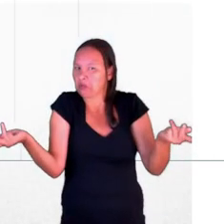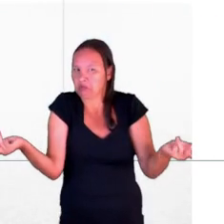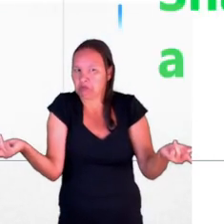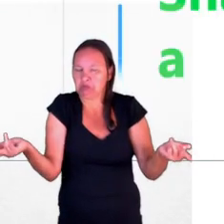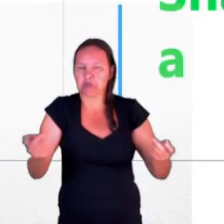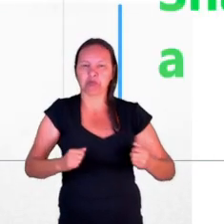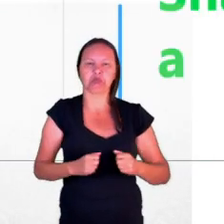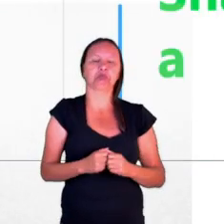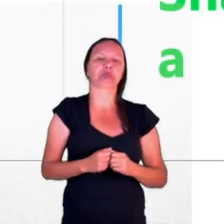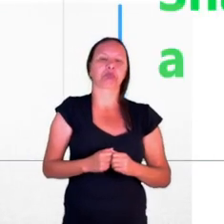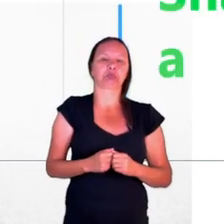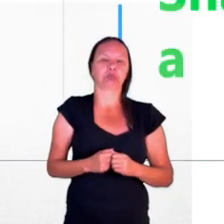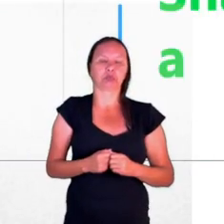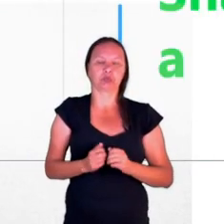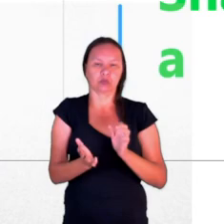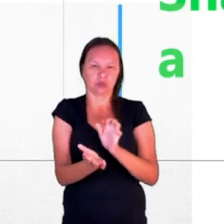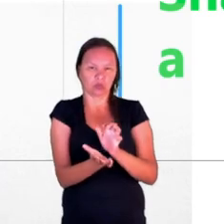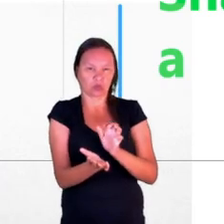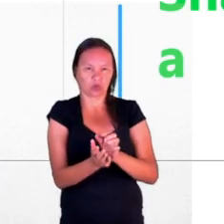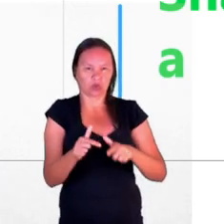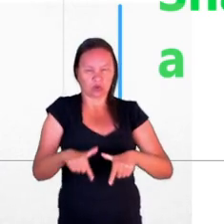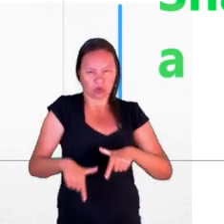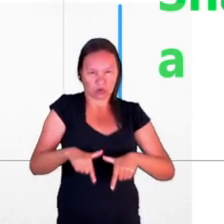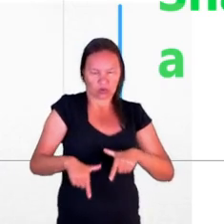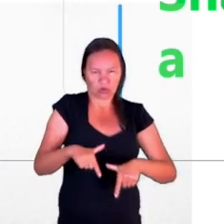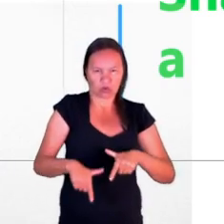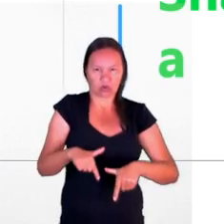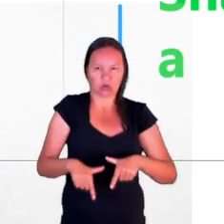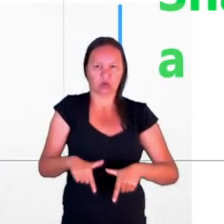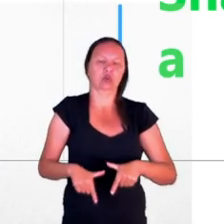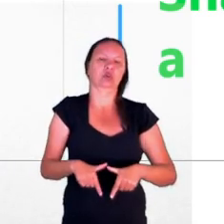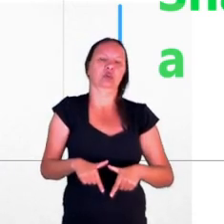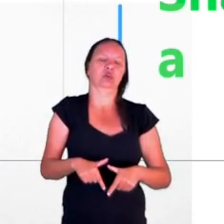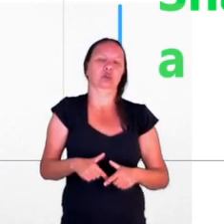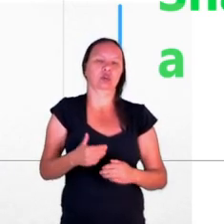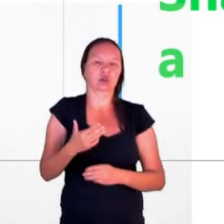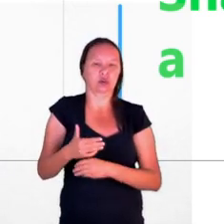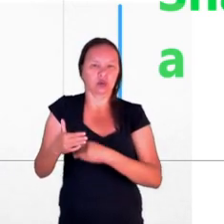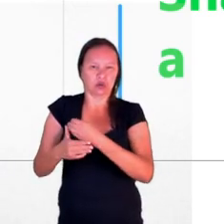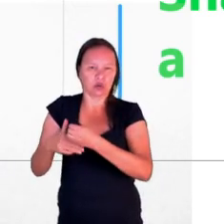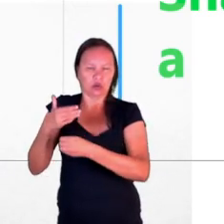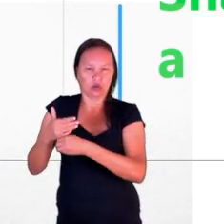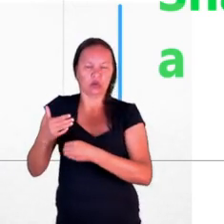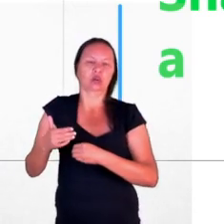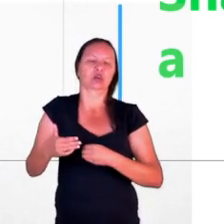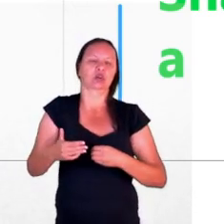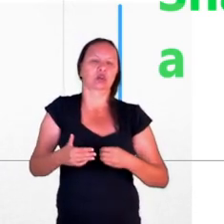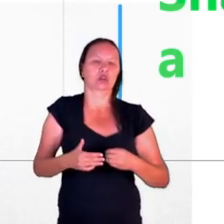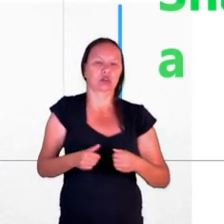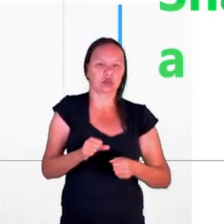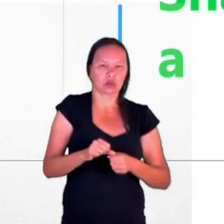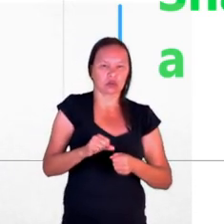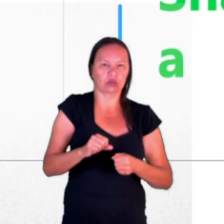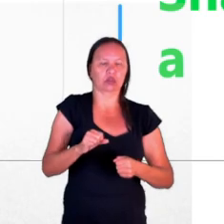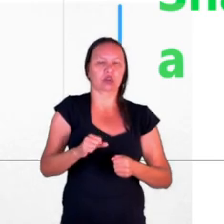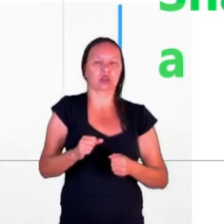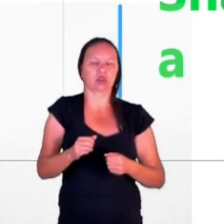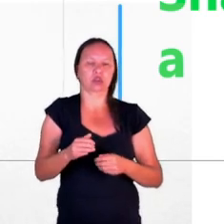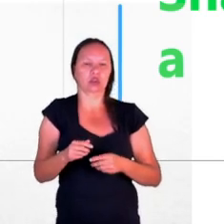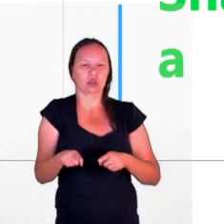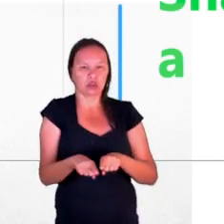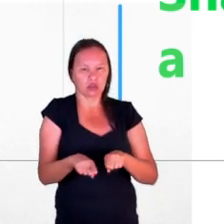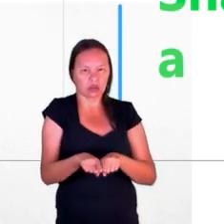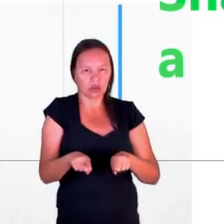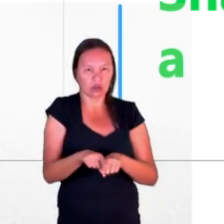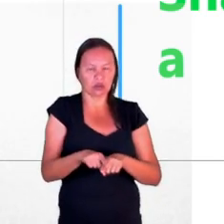eh o grupo de trabalho que que consegue desenvolver essa ação é um grupo de trabalho que também nem se